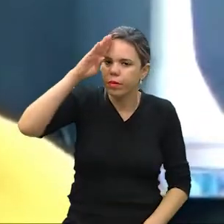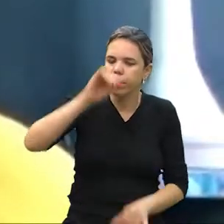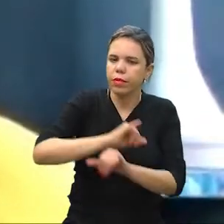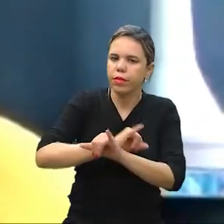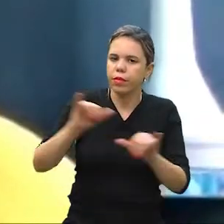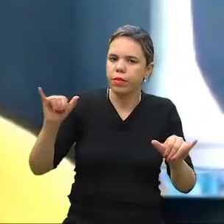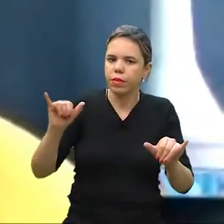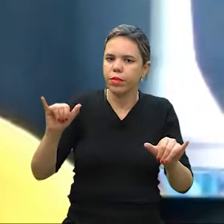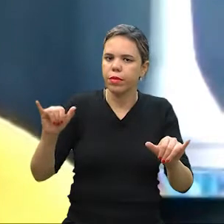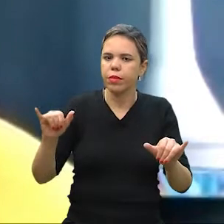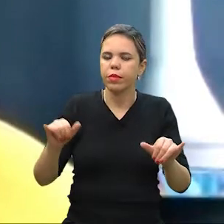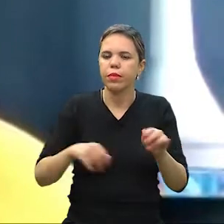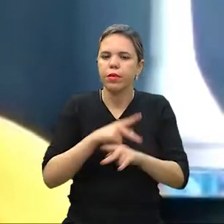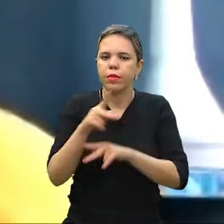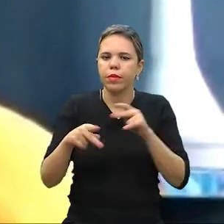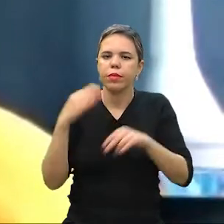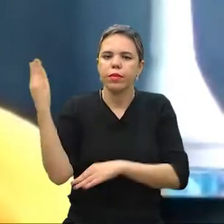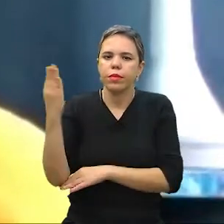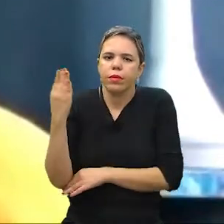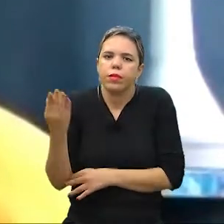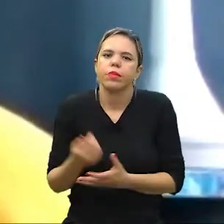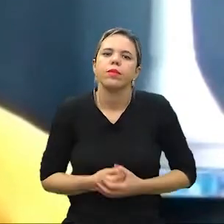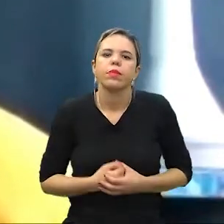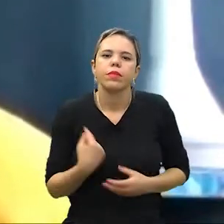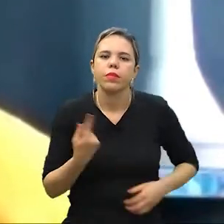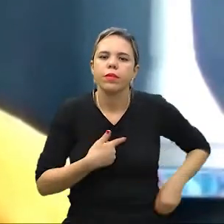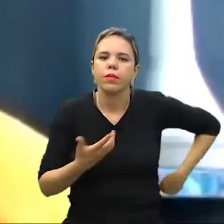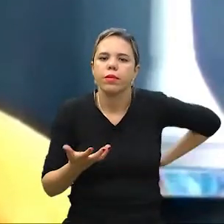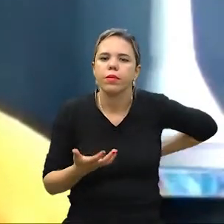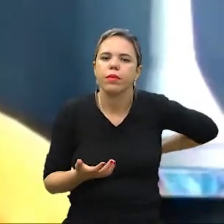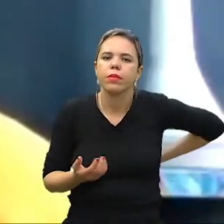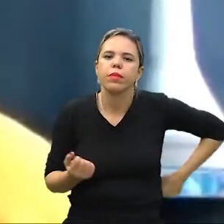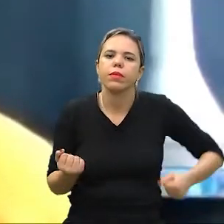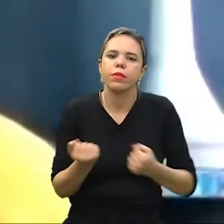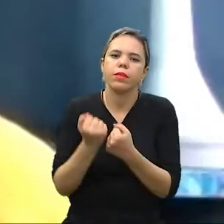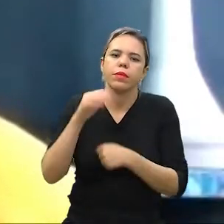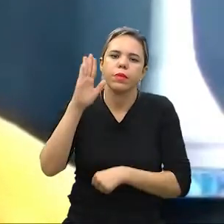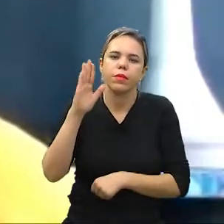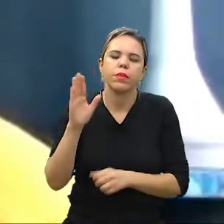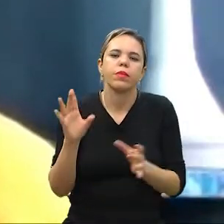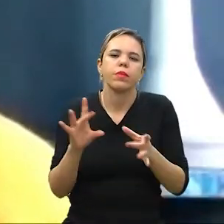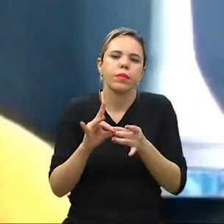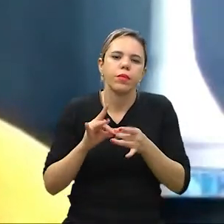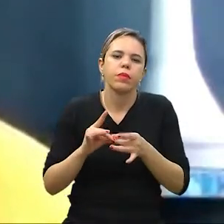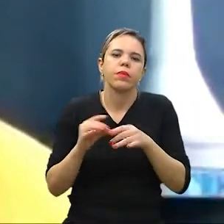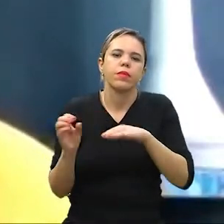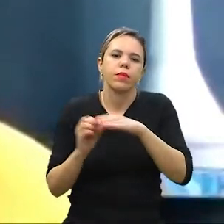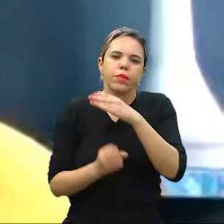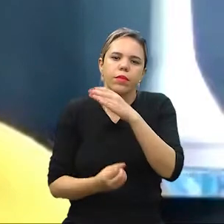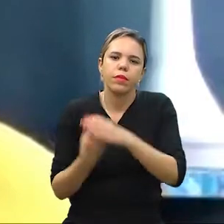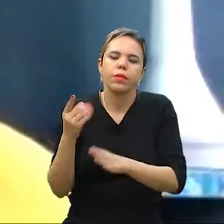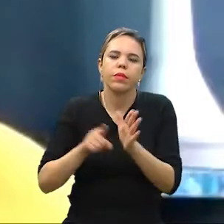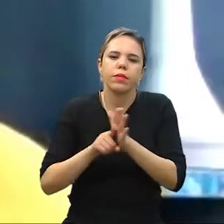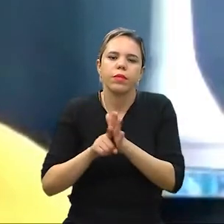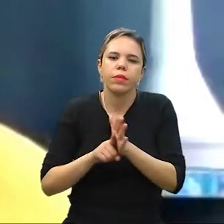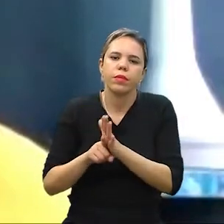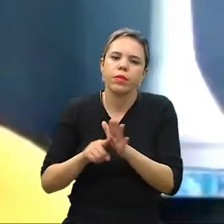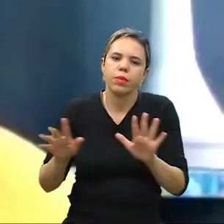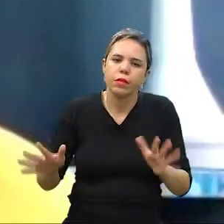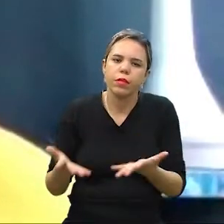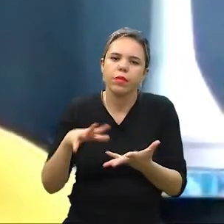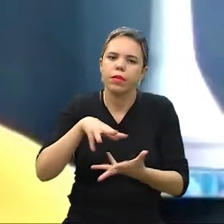anunciou nessa cúpula do clima. E nós queremos apoiar cada vez mais organizações na geração de dados, na promoção